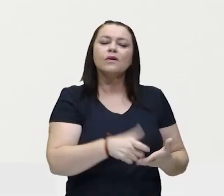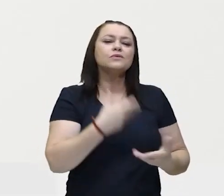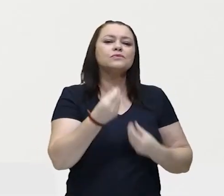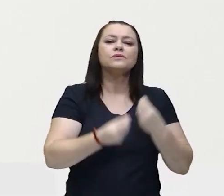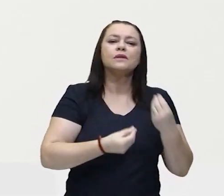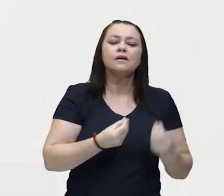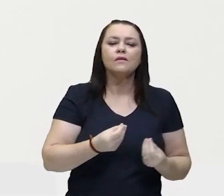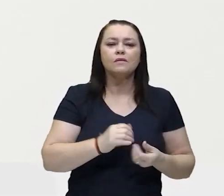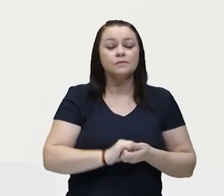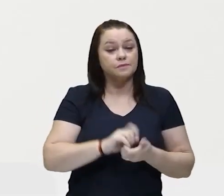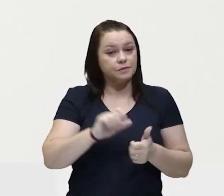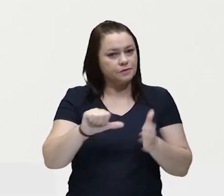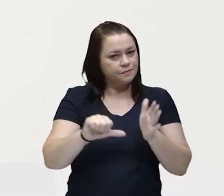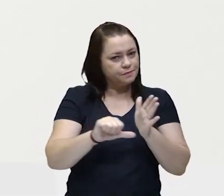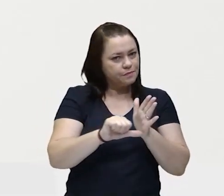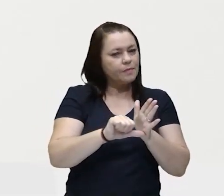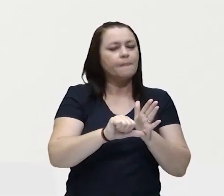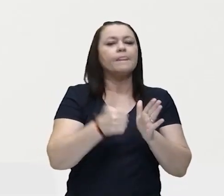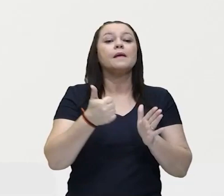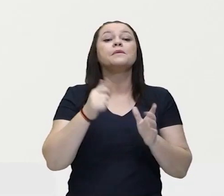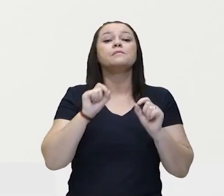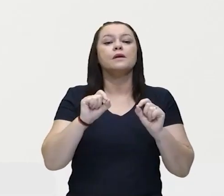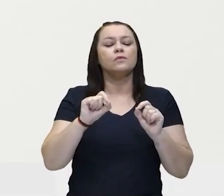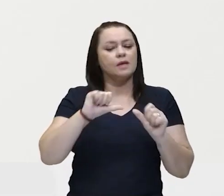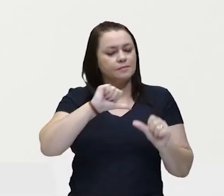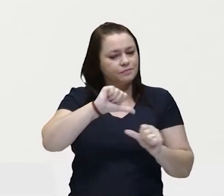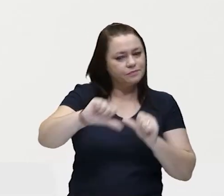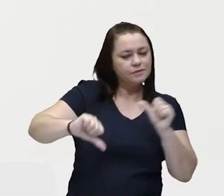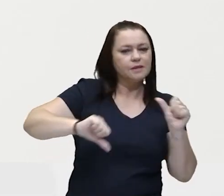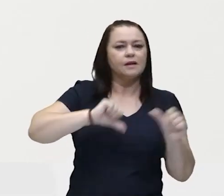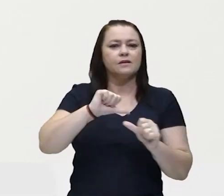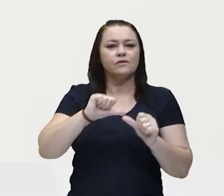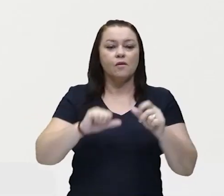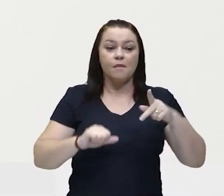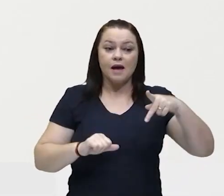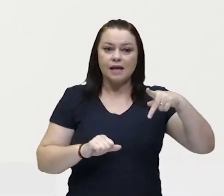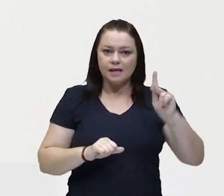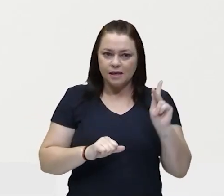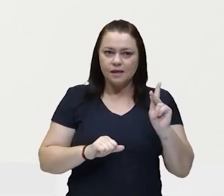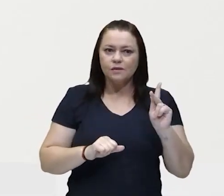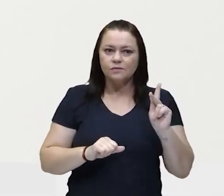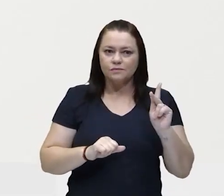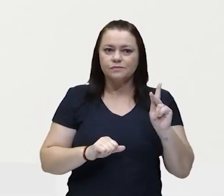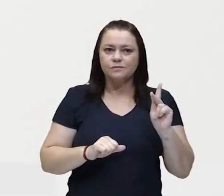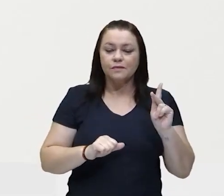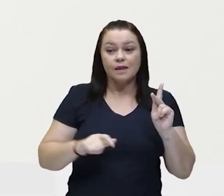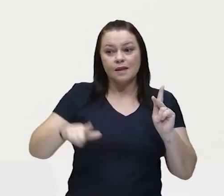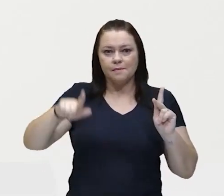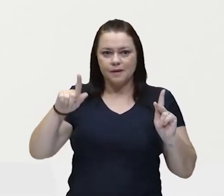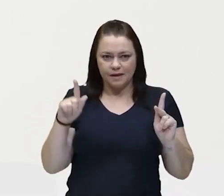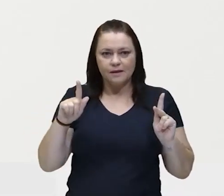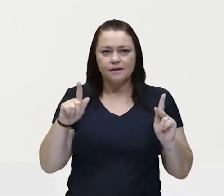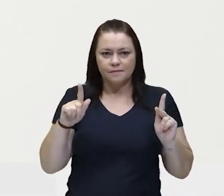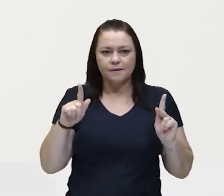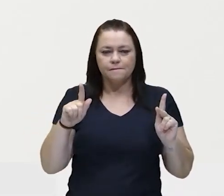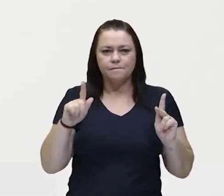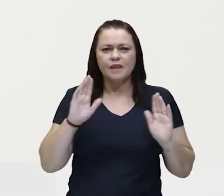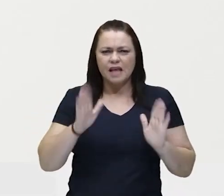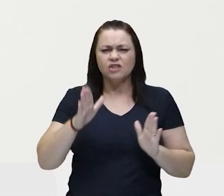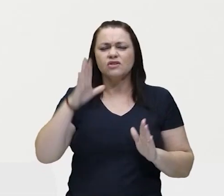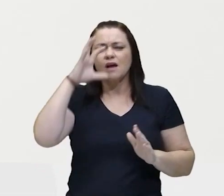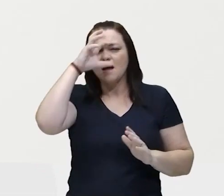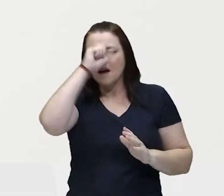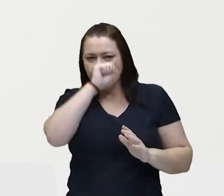Bom, primeiramente nós temos que fazer o quê? Transformar quilos para gramas. E o que foi que nós